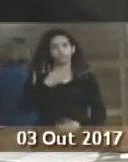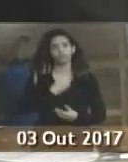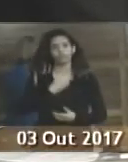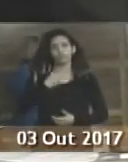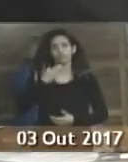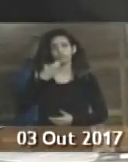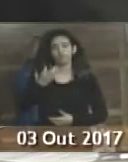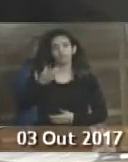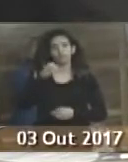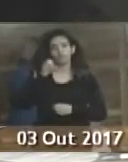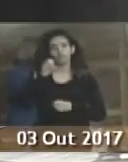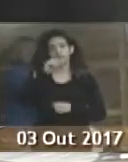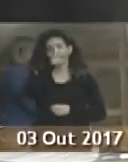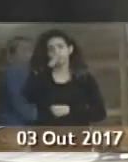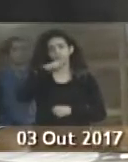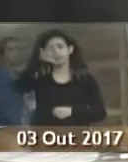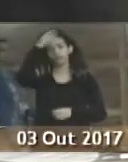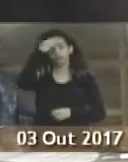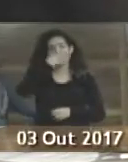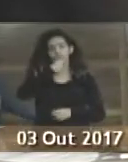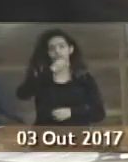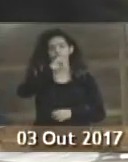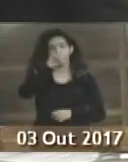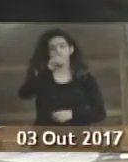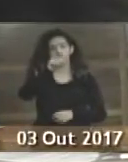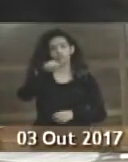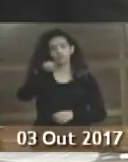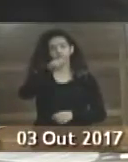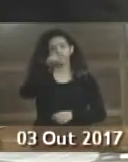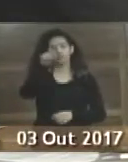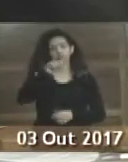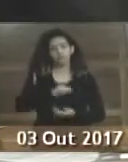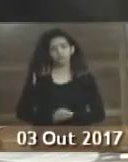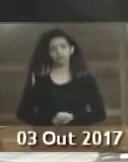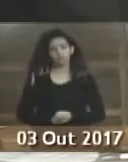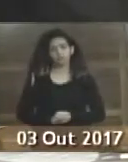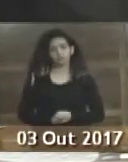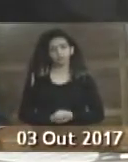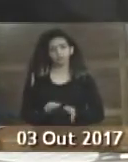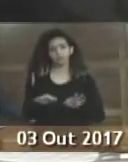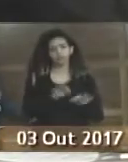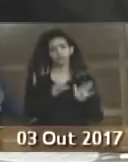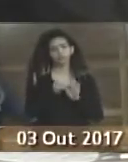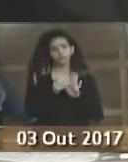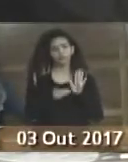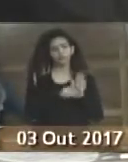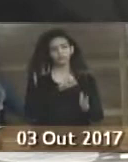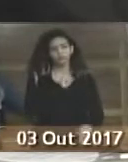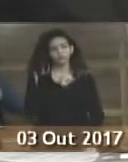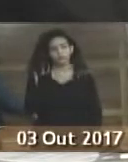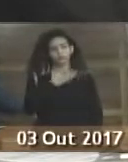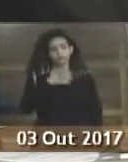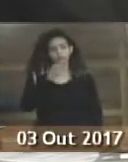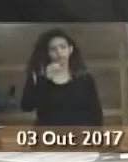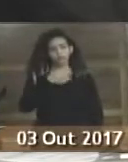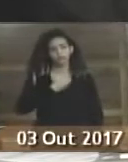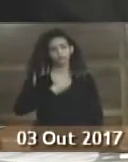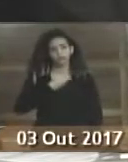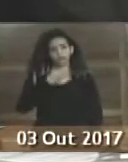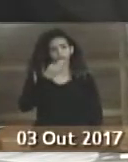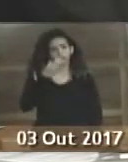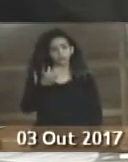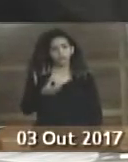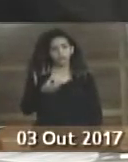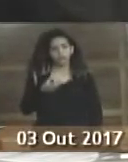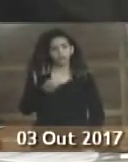medalha do mérito Brasil dos Reis ao ilustríssimo senhor João Vili Seixas Peixoto. Projeto de decreto legislativo número 40/17, concedendo medalha de